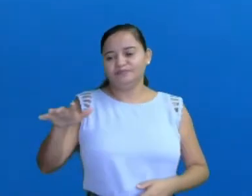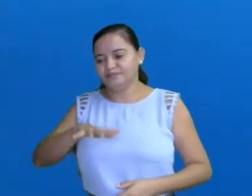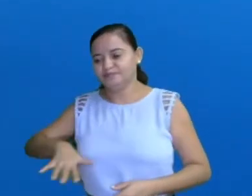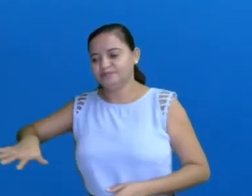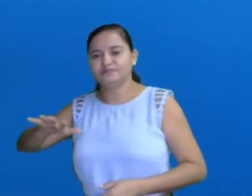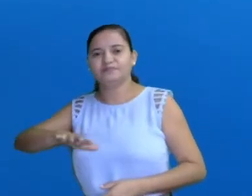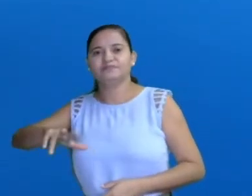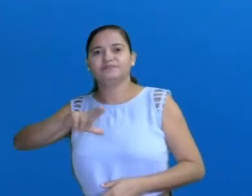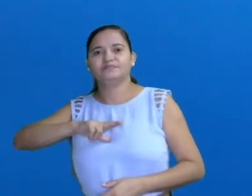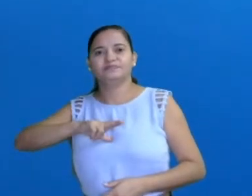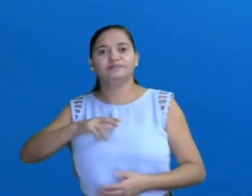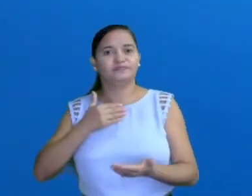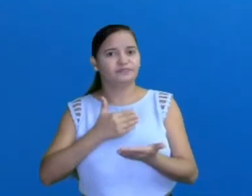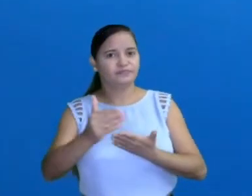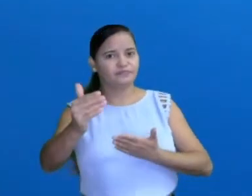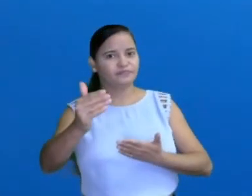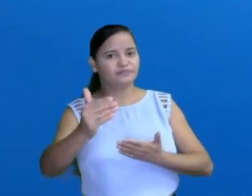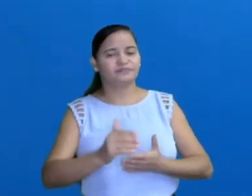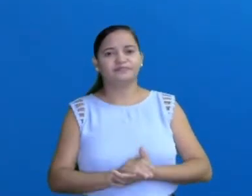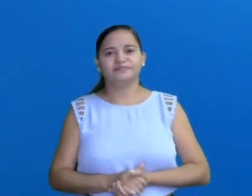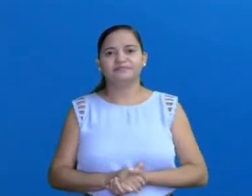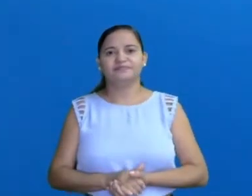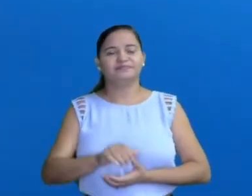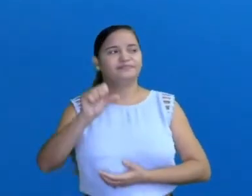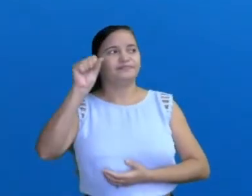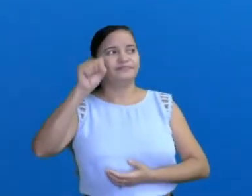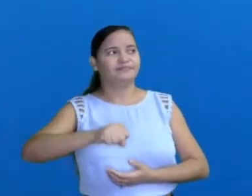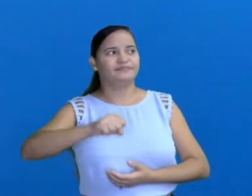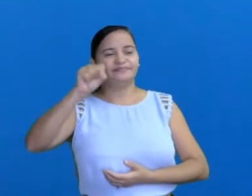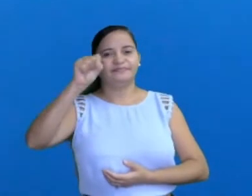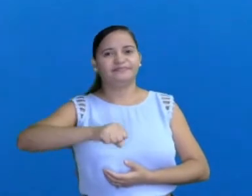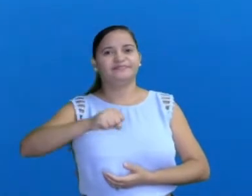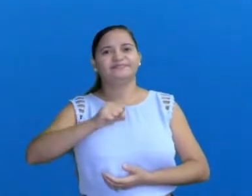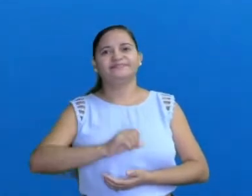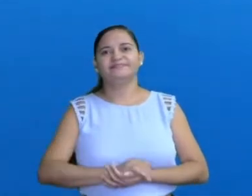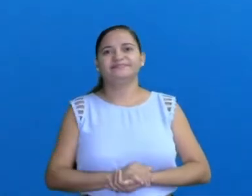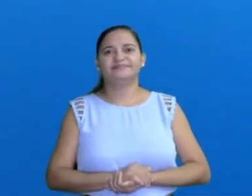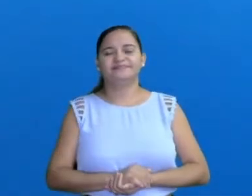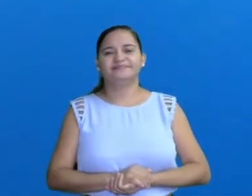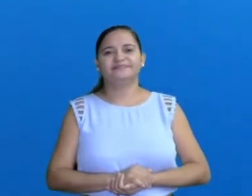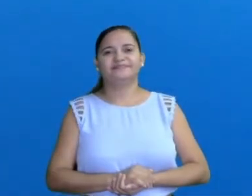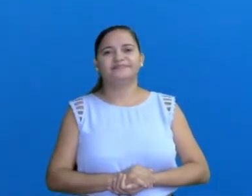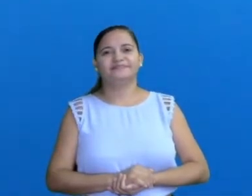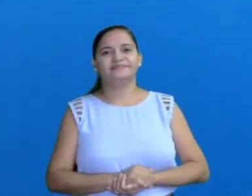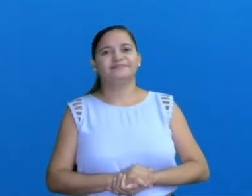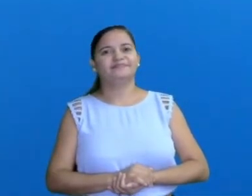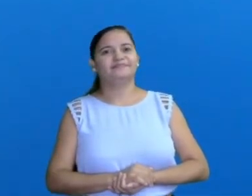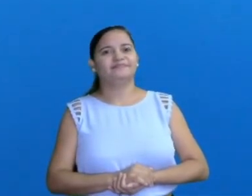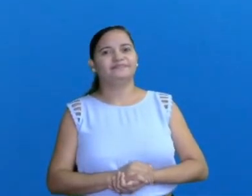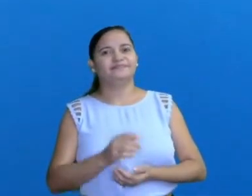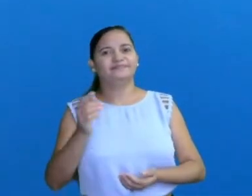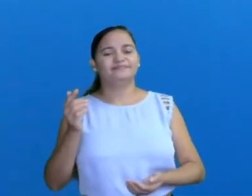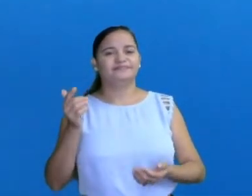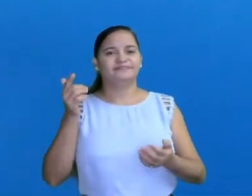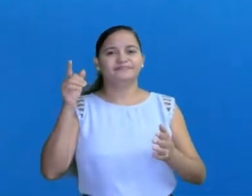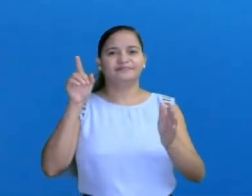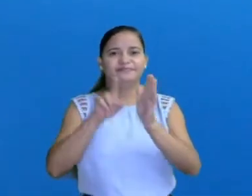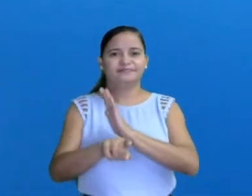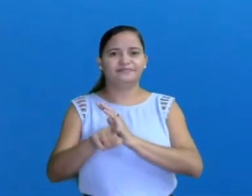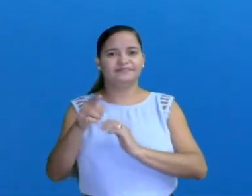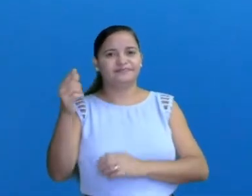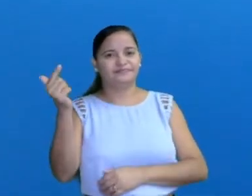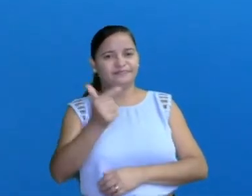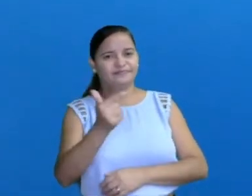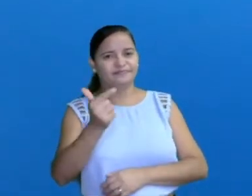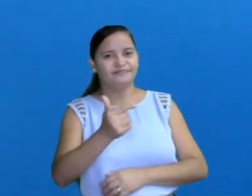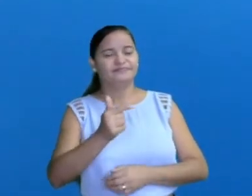públicos. Então, vamos começar? Sim, muito bem. Vamos para a próxima pergunta.